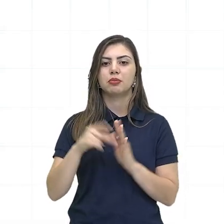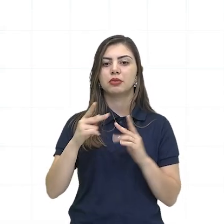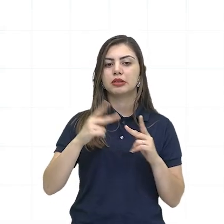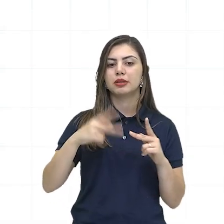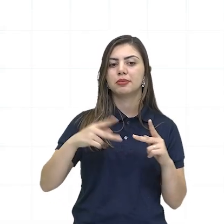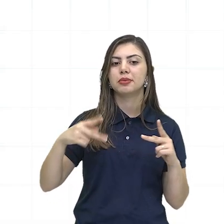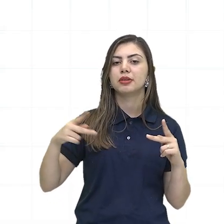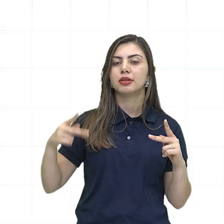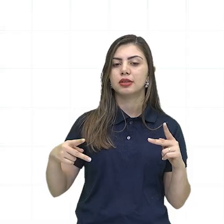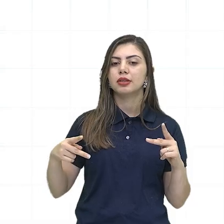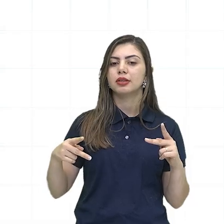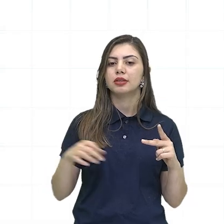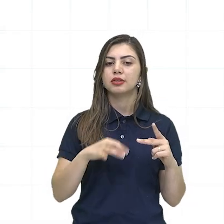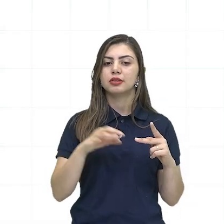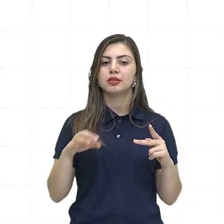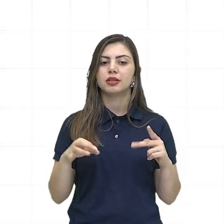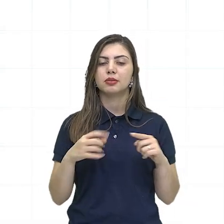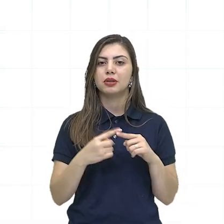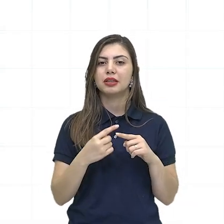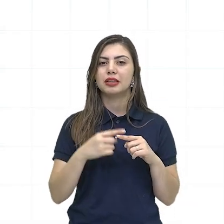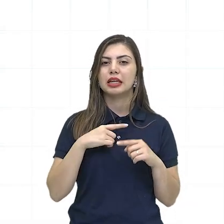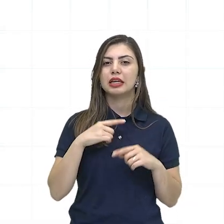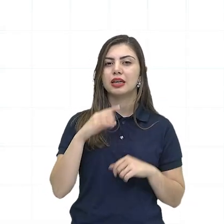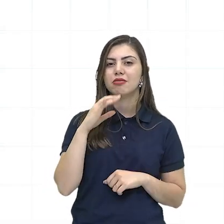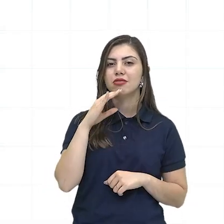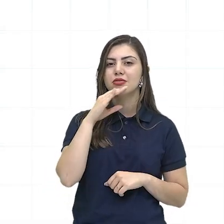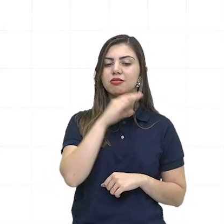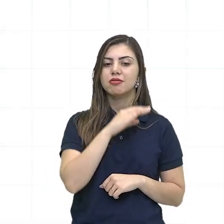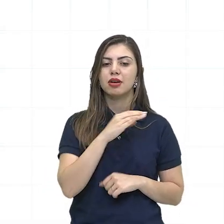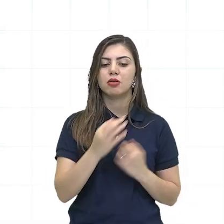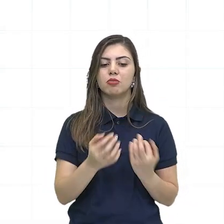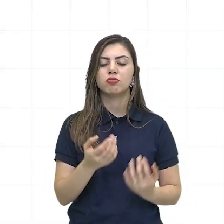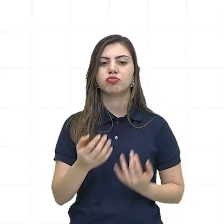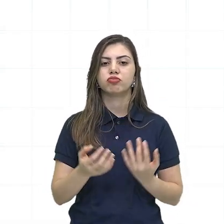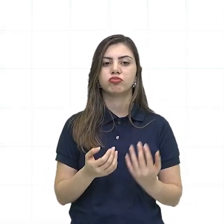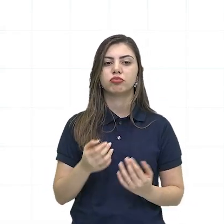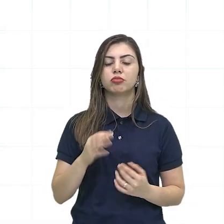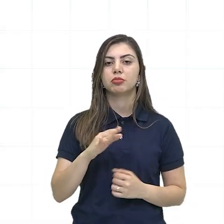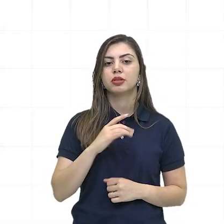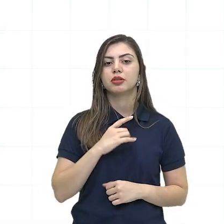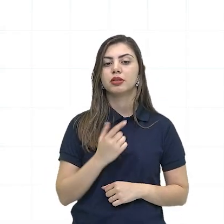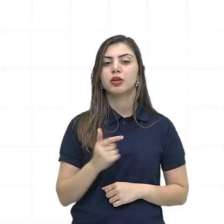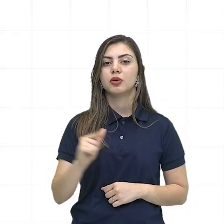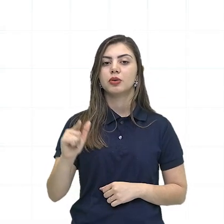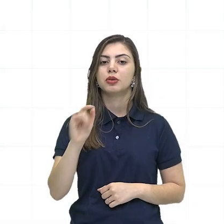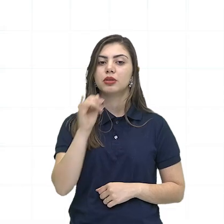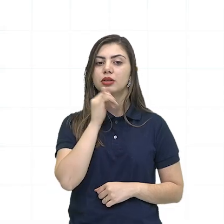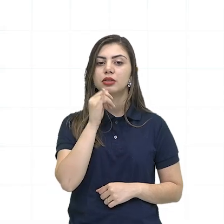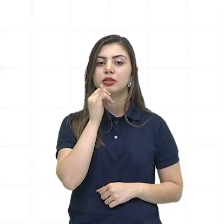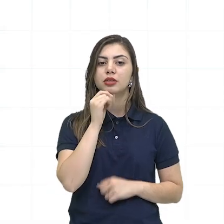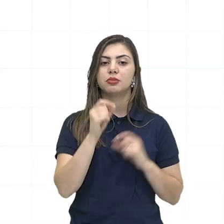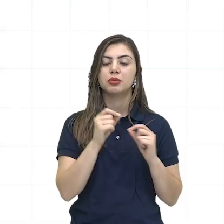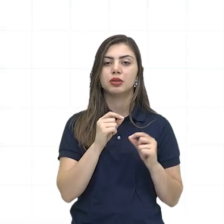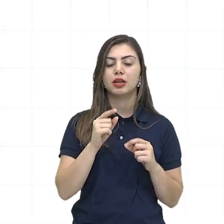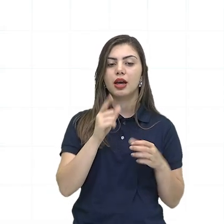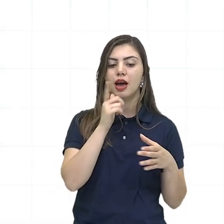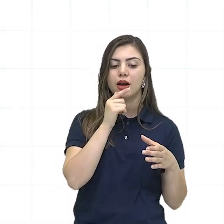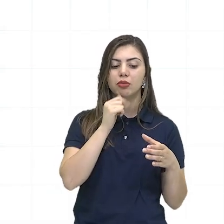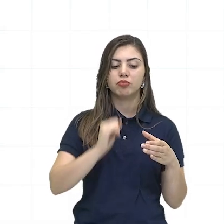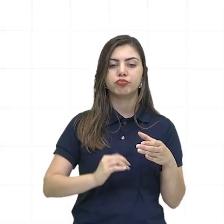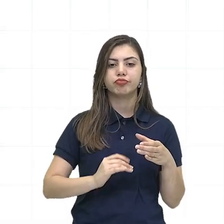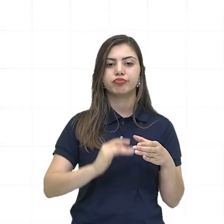desdobram e se agregam sob a ação do calor. Além desse exemplo aí, nós temos a dissolução do sal na